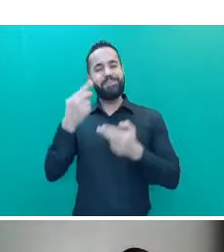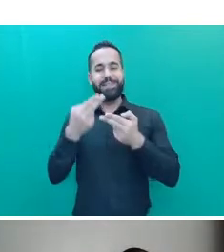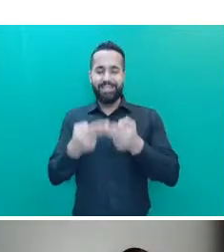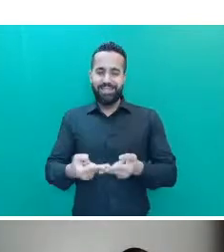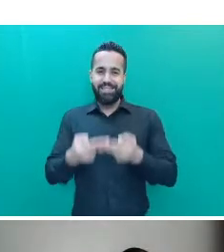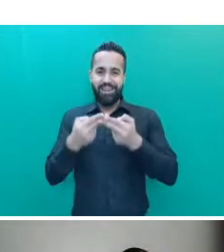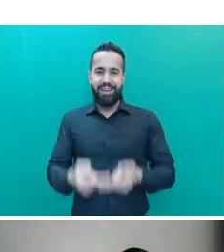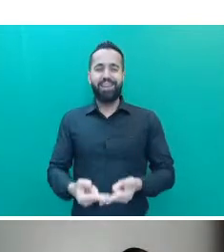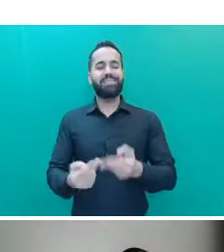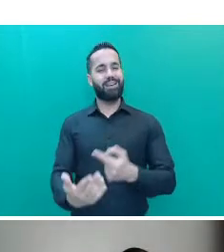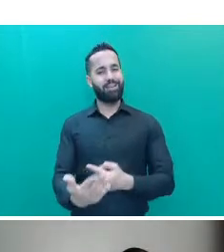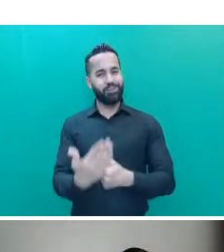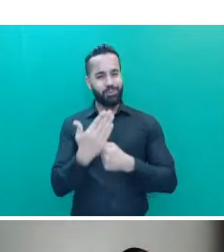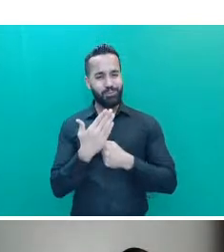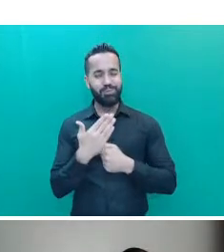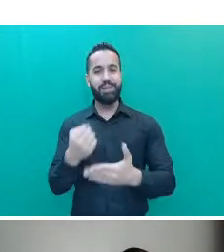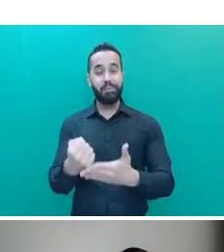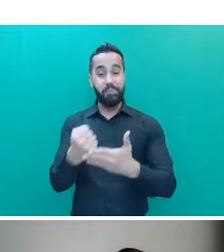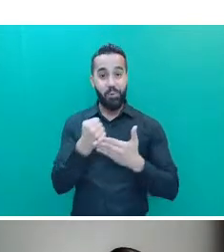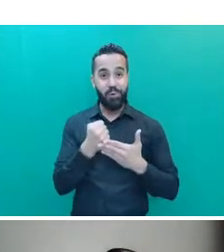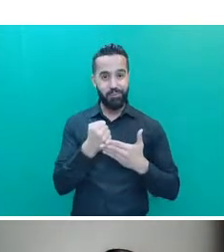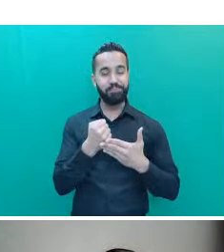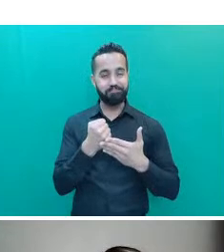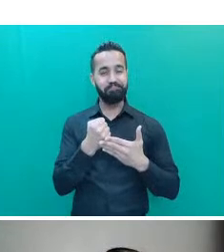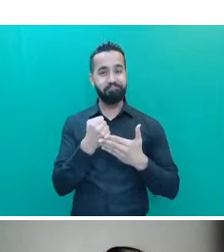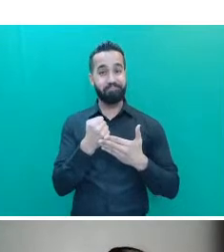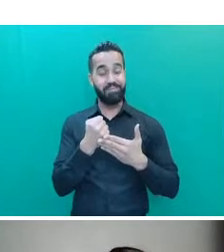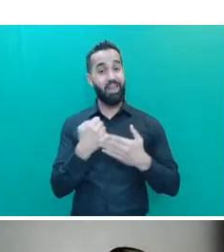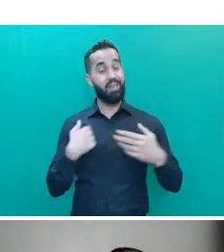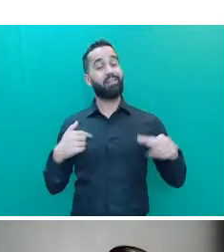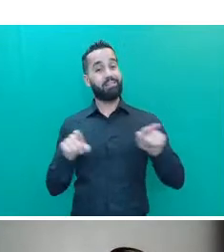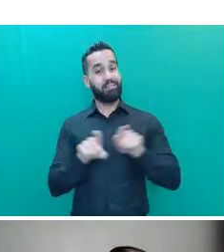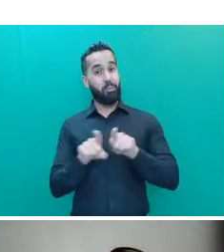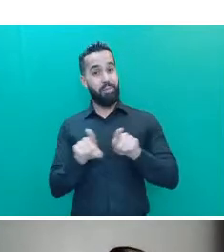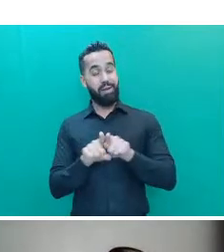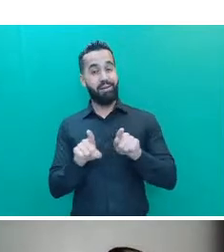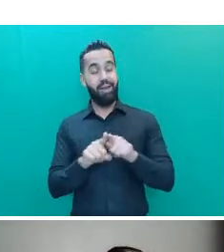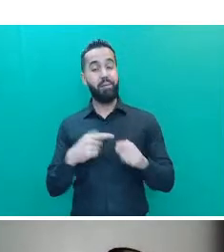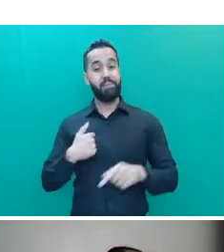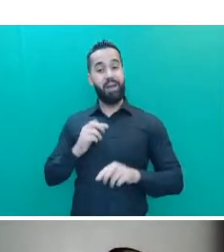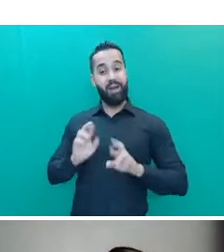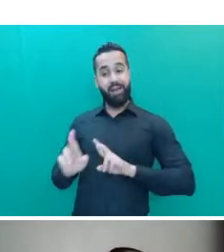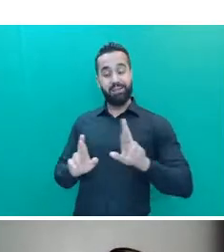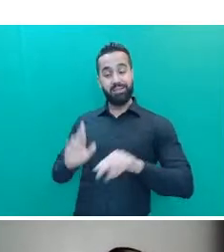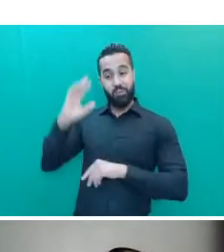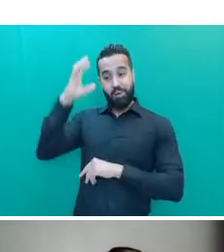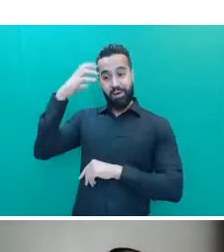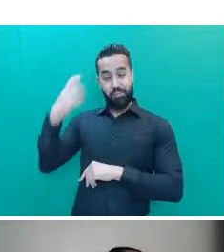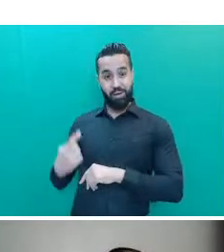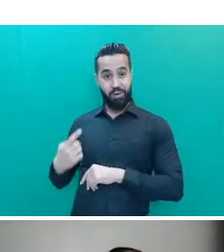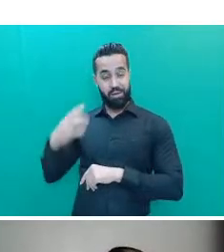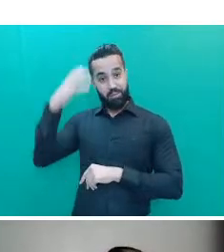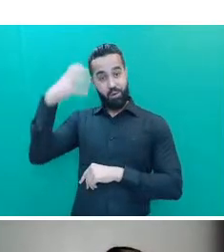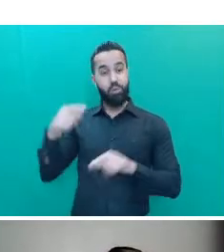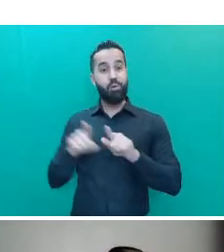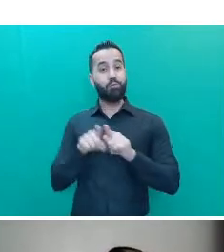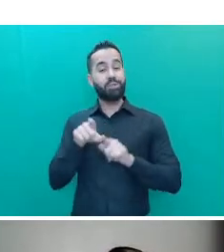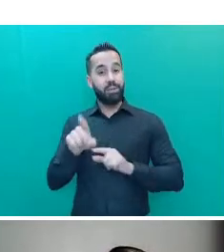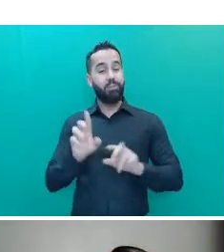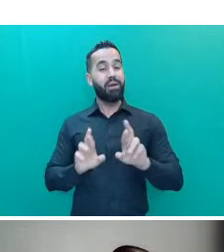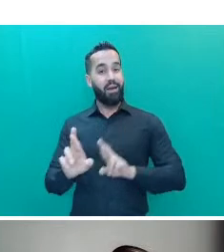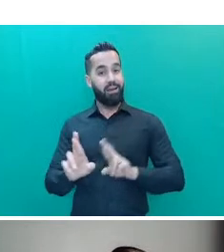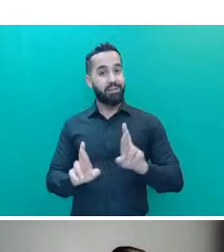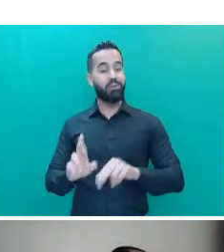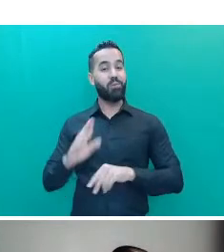a minha relação com a Anabel foi, primeiro, a sua relação com a Anabel, então, muito obrigada. E por tudo que